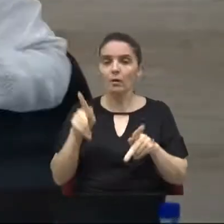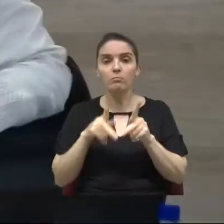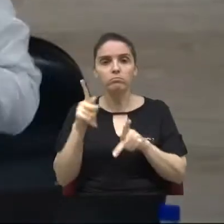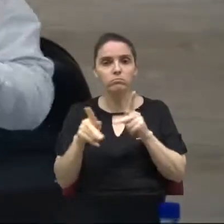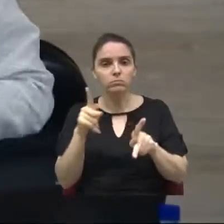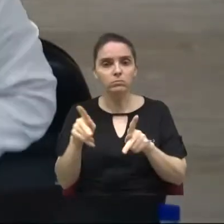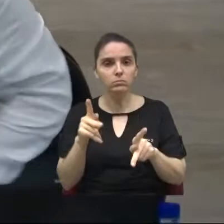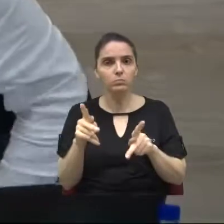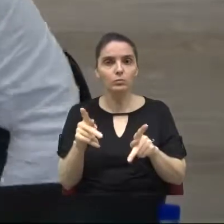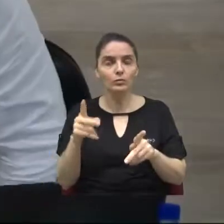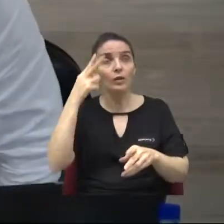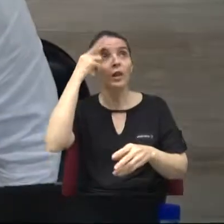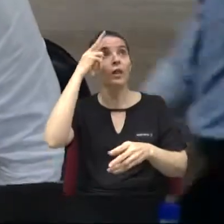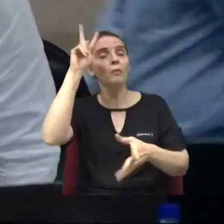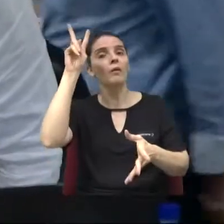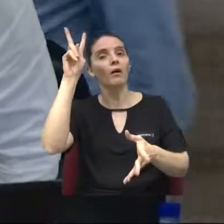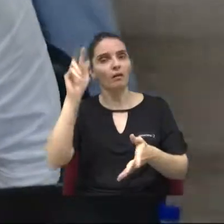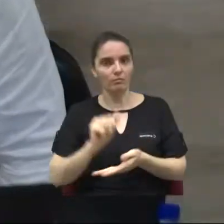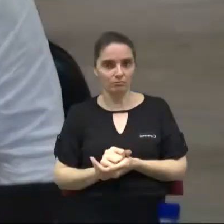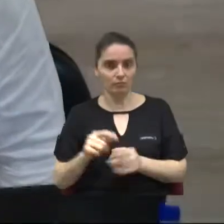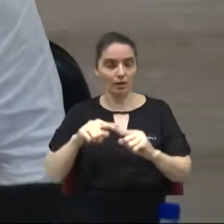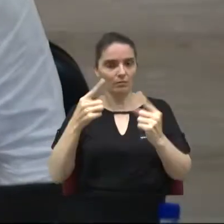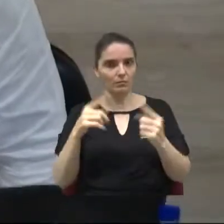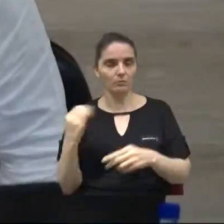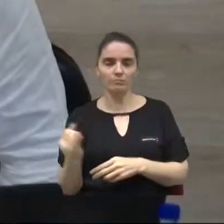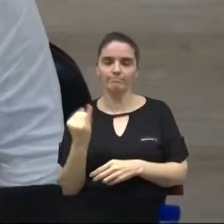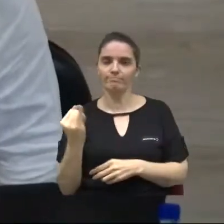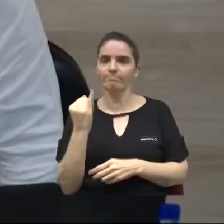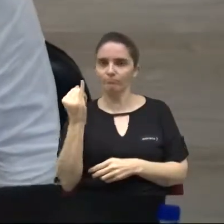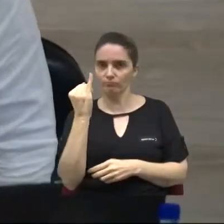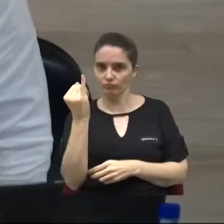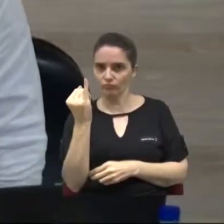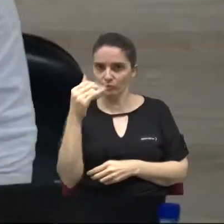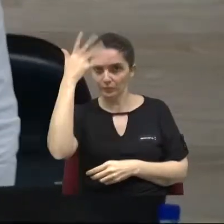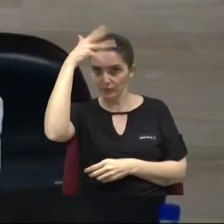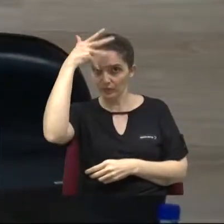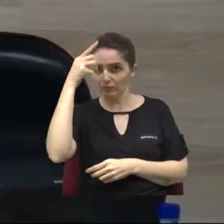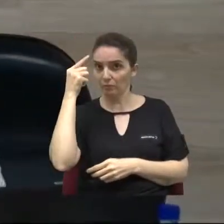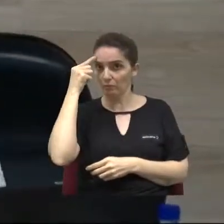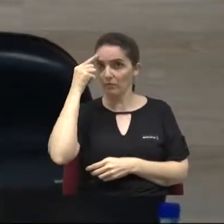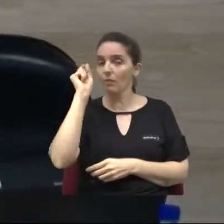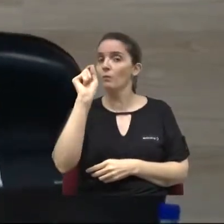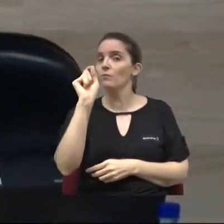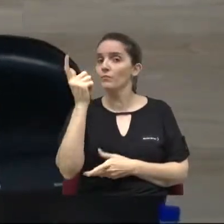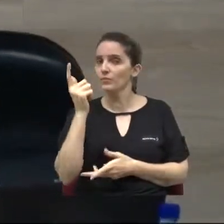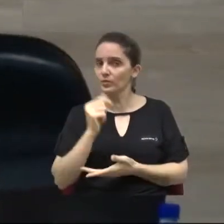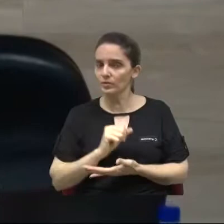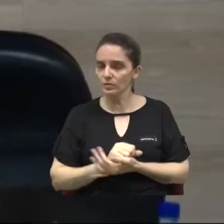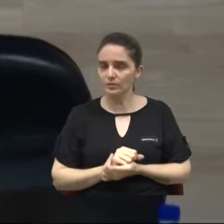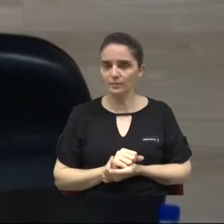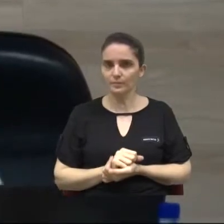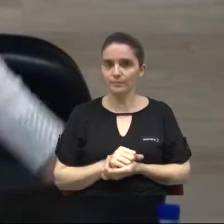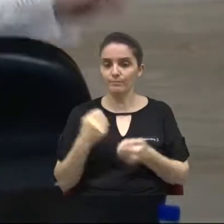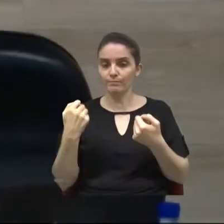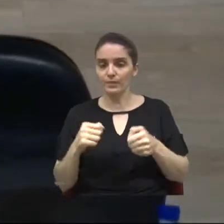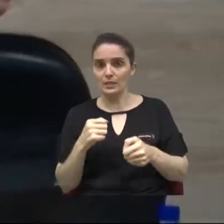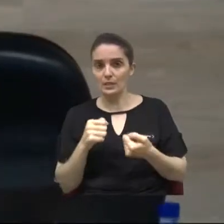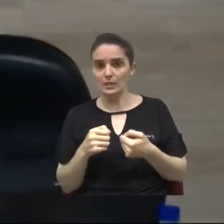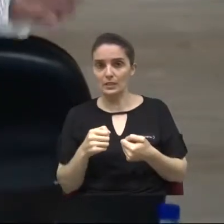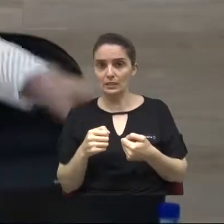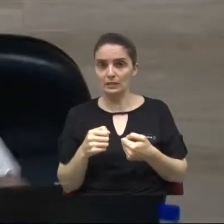realmente se lembre. Mas o mais importante que eu penso é exatamente se preparar para